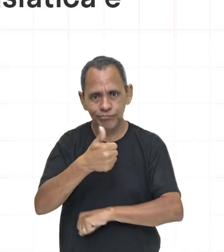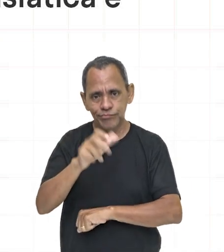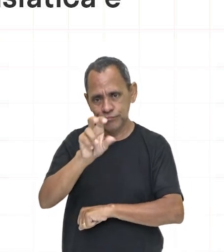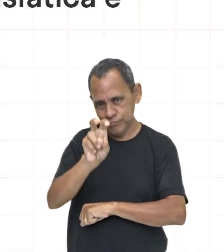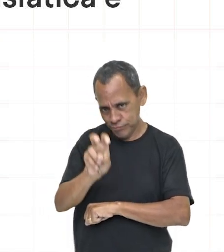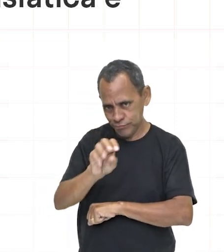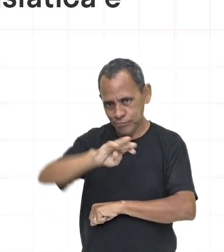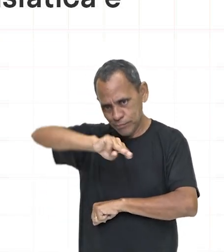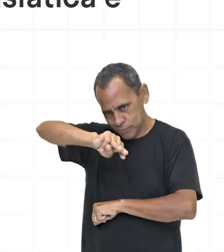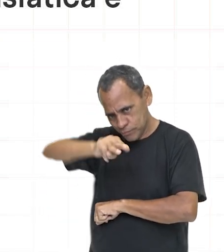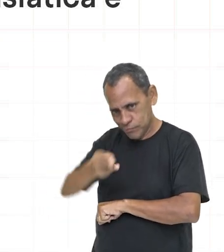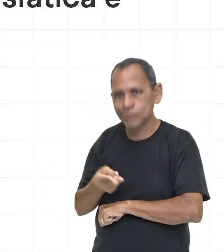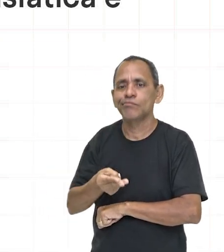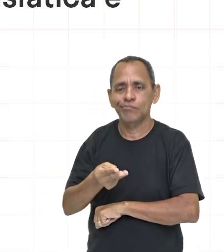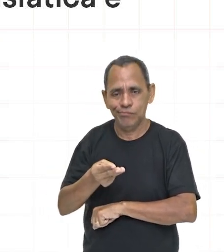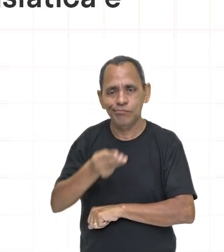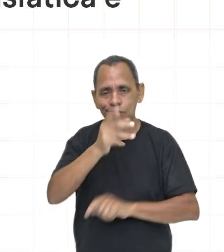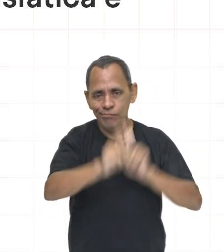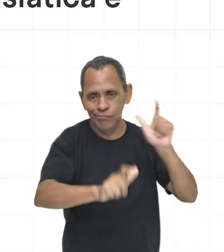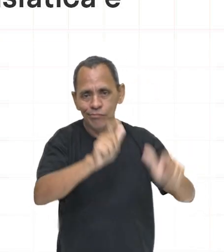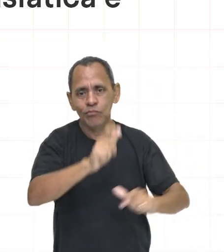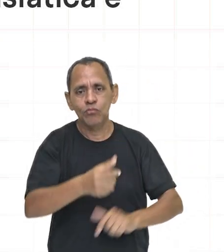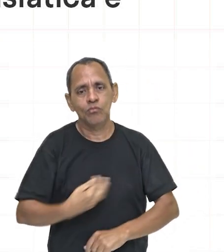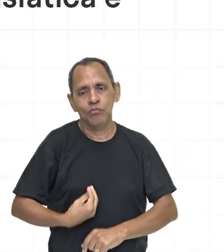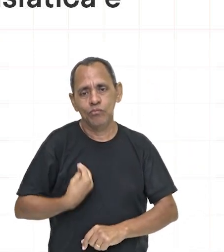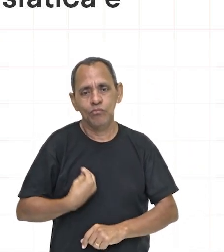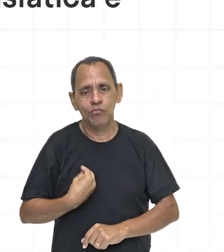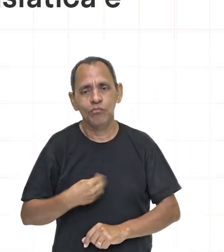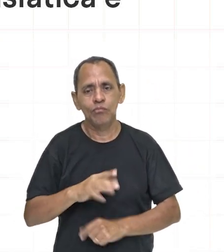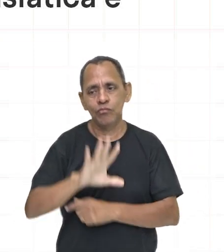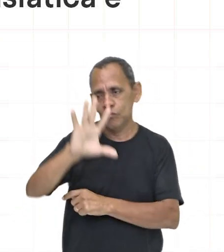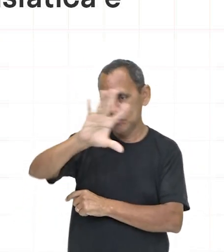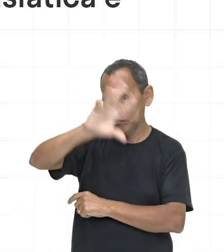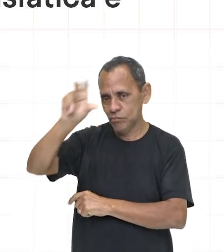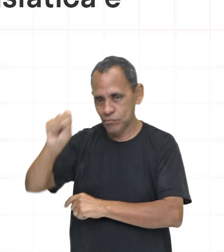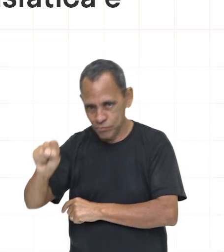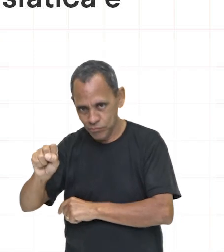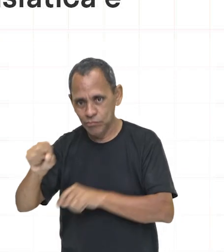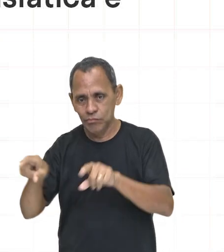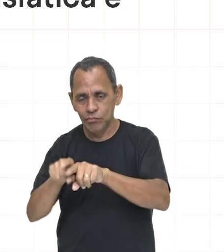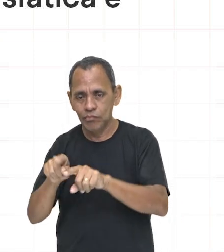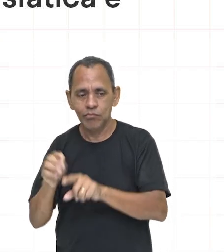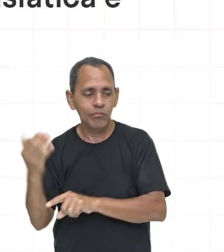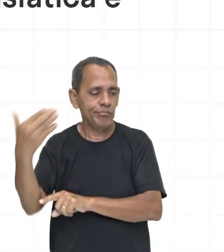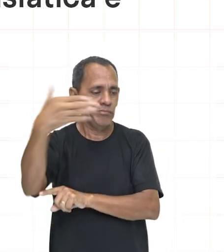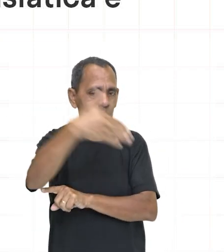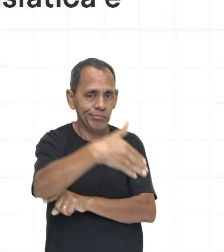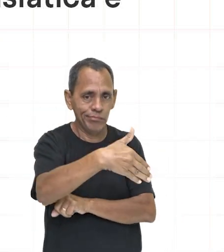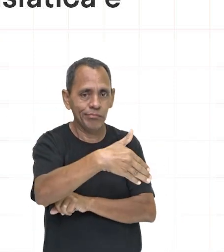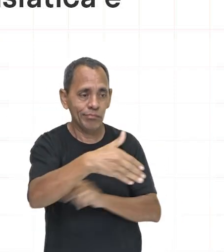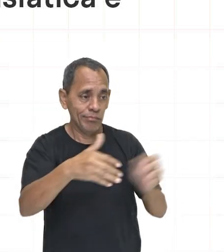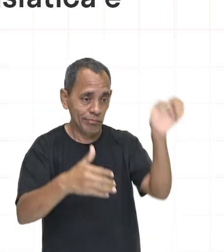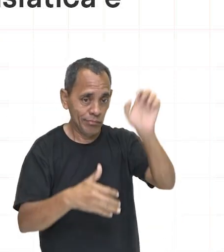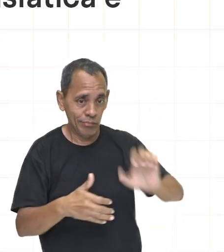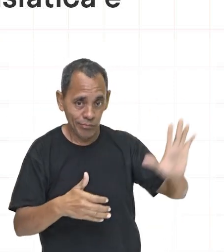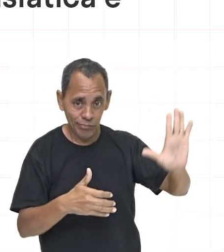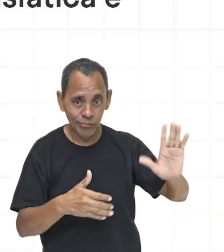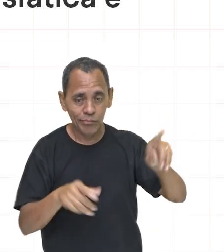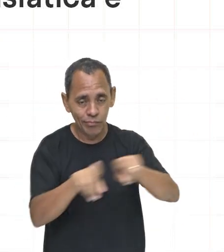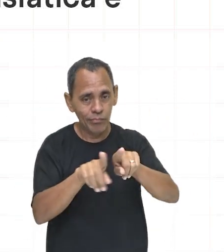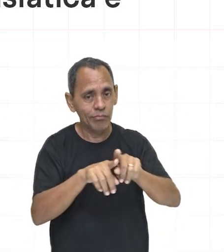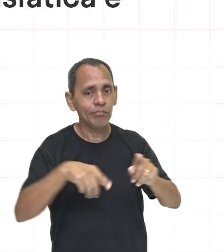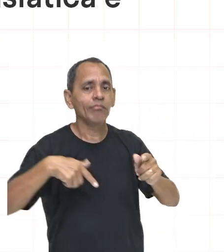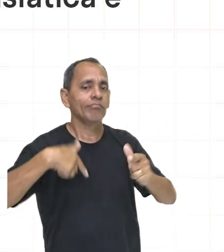vimos antes, mora na parte asiática e vai para a parte europeia para